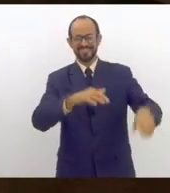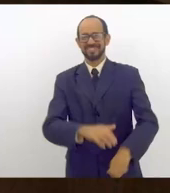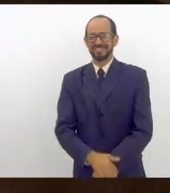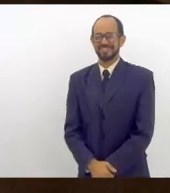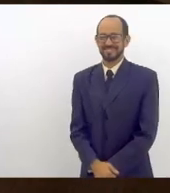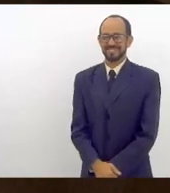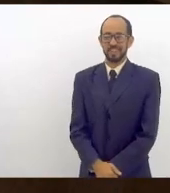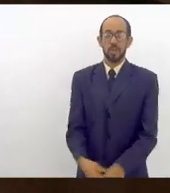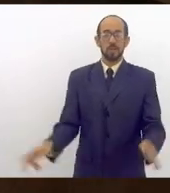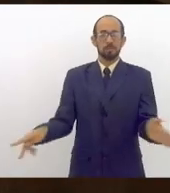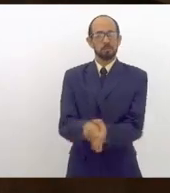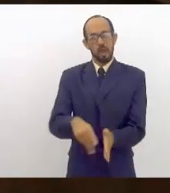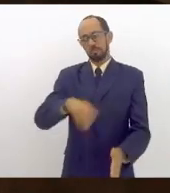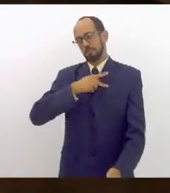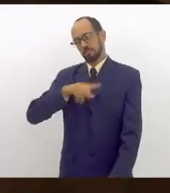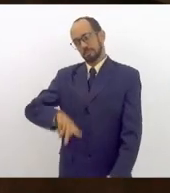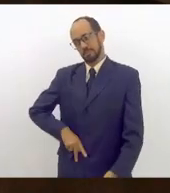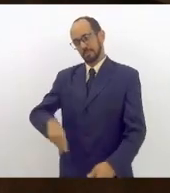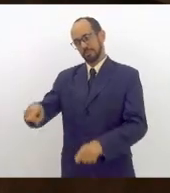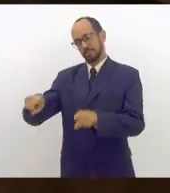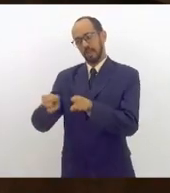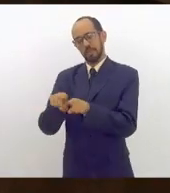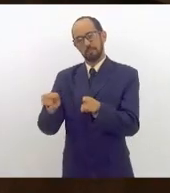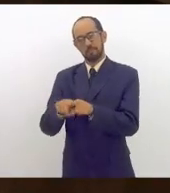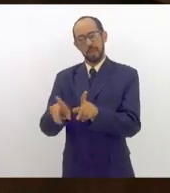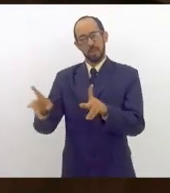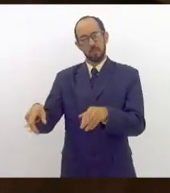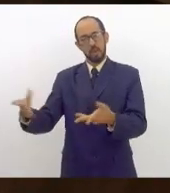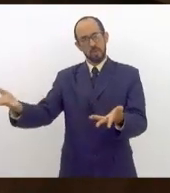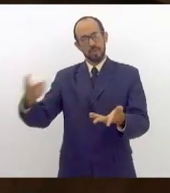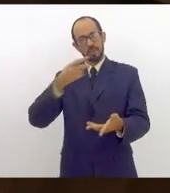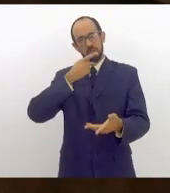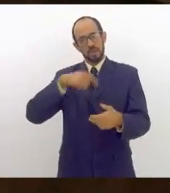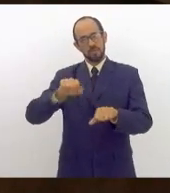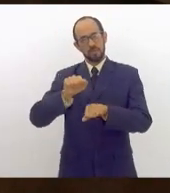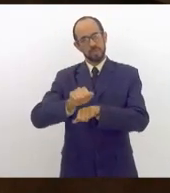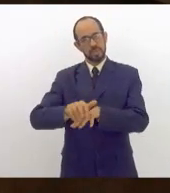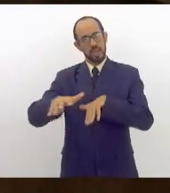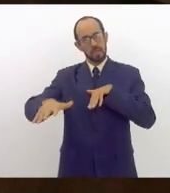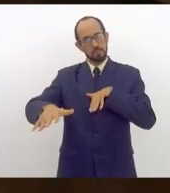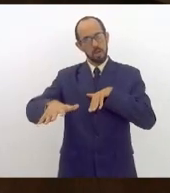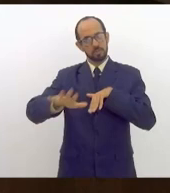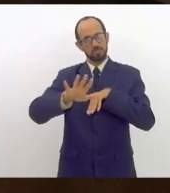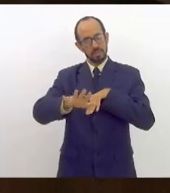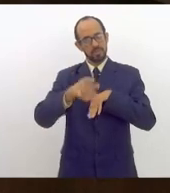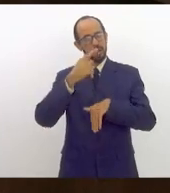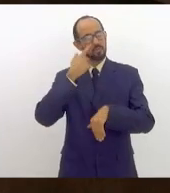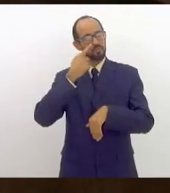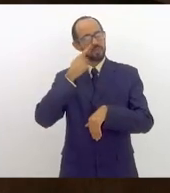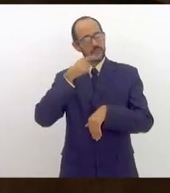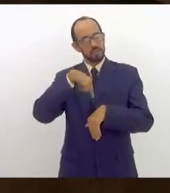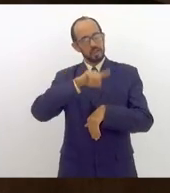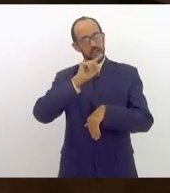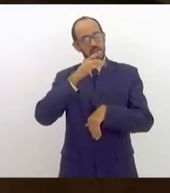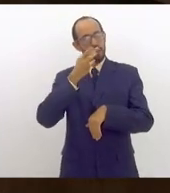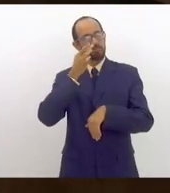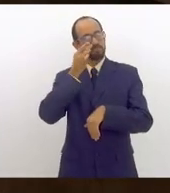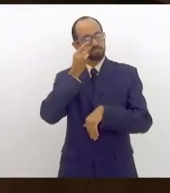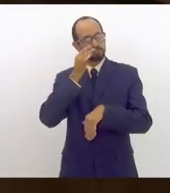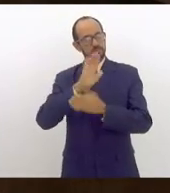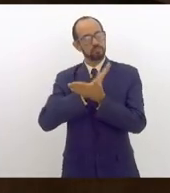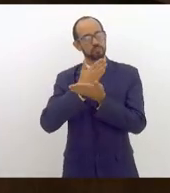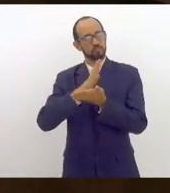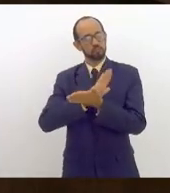O próprio presidente também está. Ele está dizendo que vai fazer remoto, mas eu já ouvi dizer que não, que vai estar lá também alguns